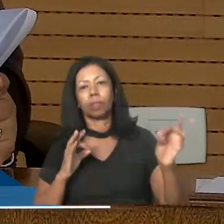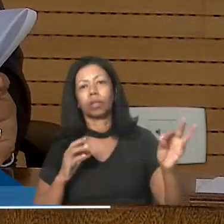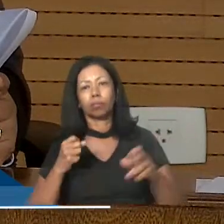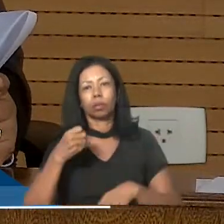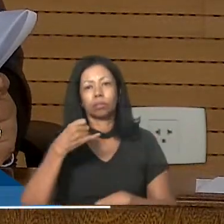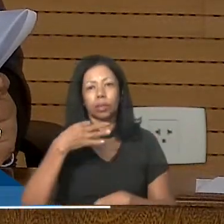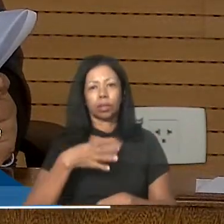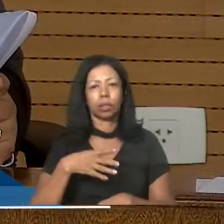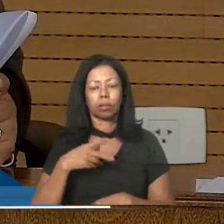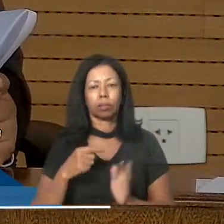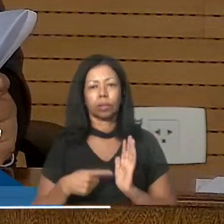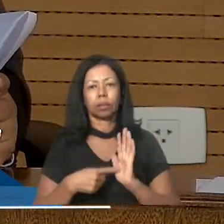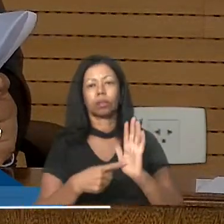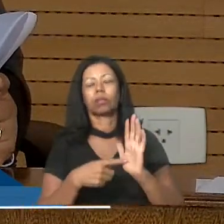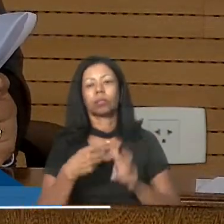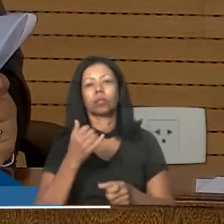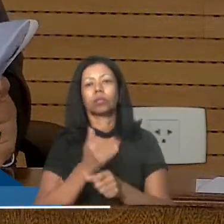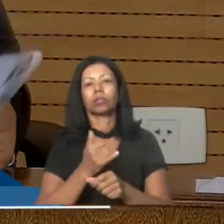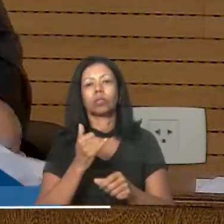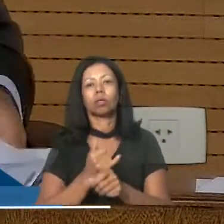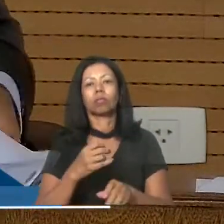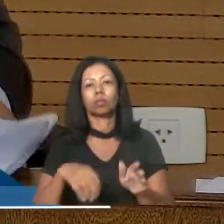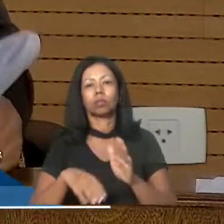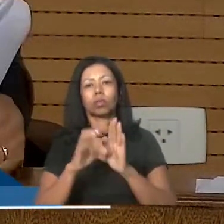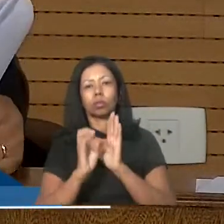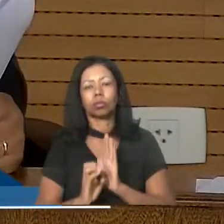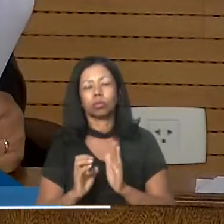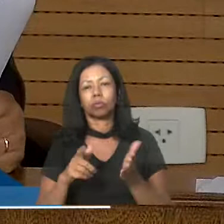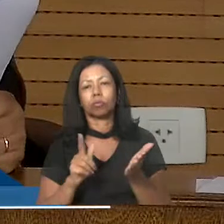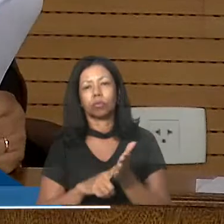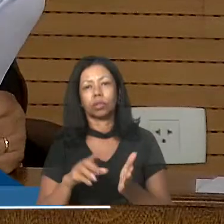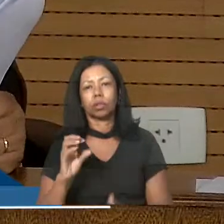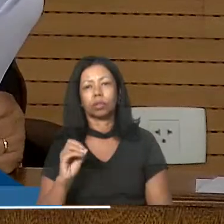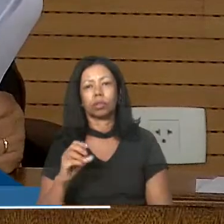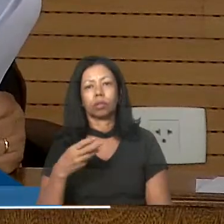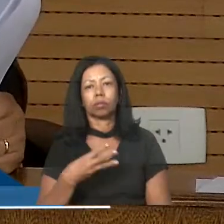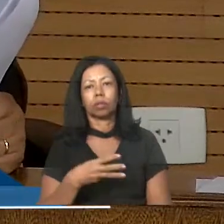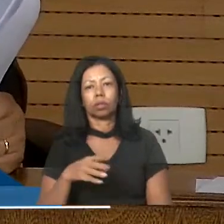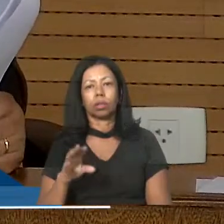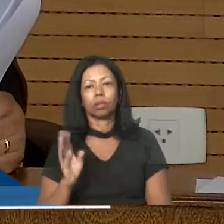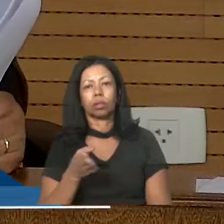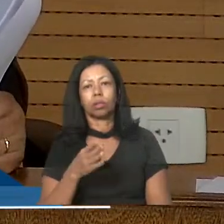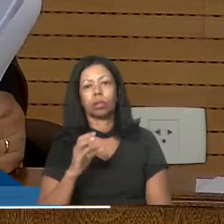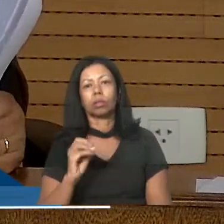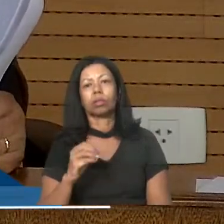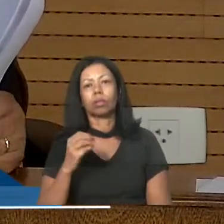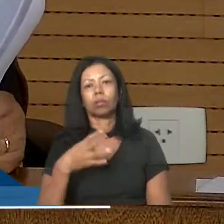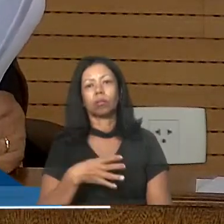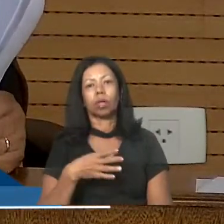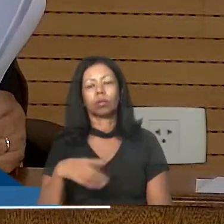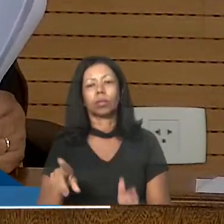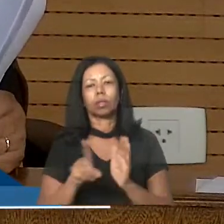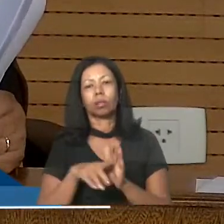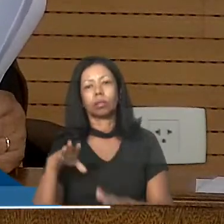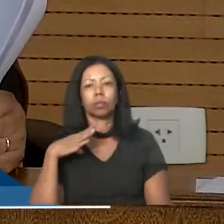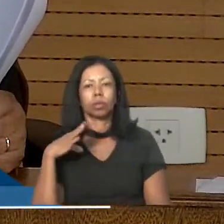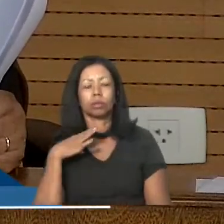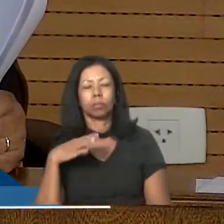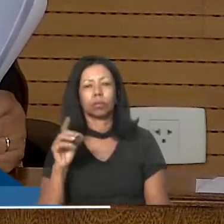justificativa apresentada pelo chefe do Executivo, folha 0304, a ser feita pela Lei